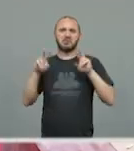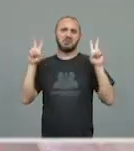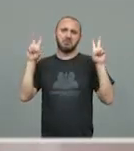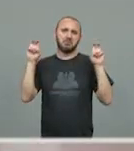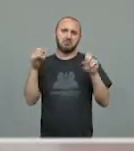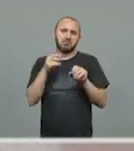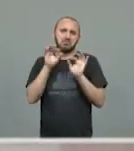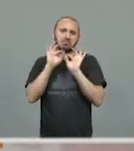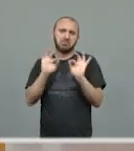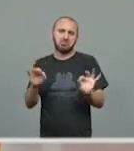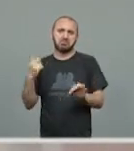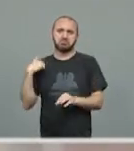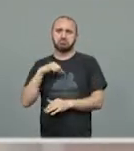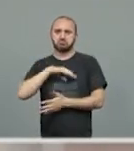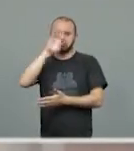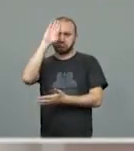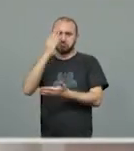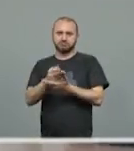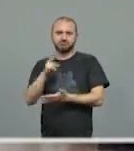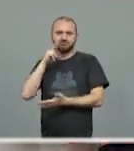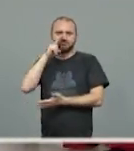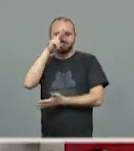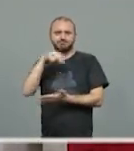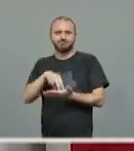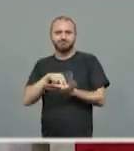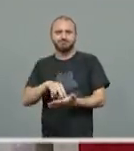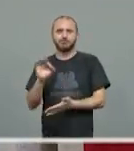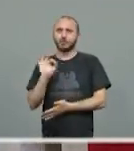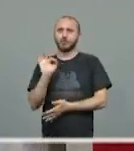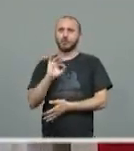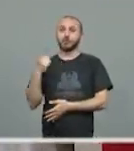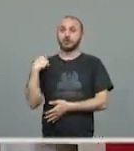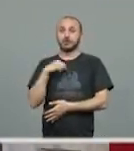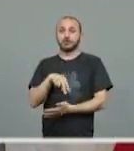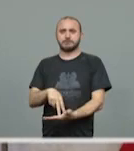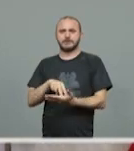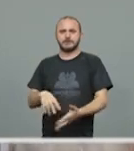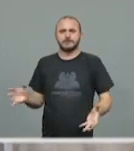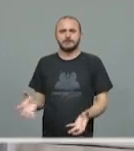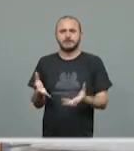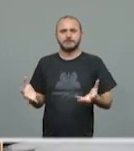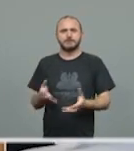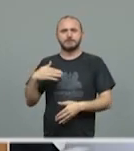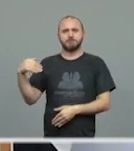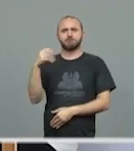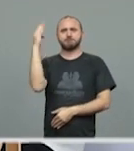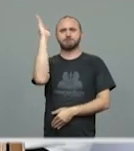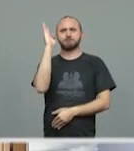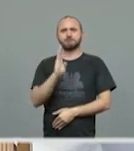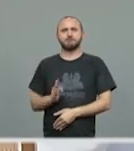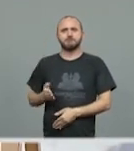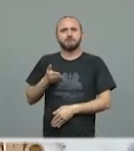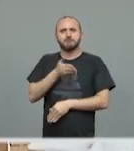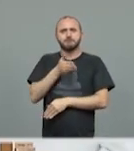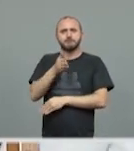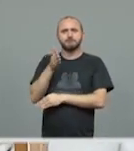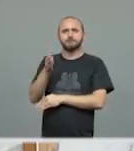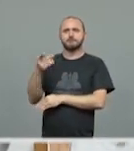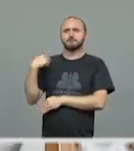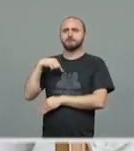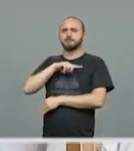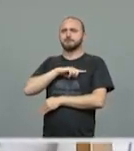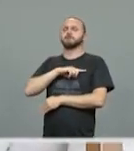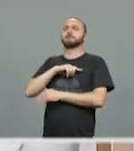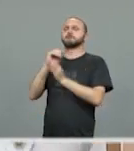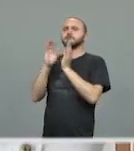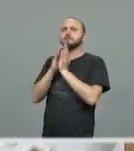devoção cada vez mais forte, por onde tenho andado no Brasil insistindo, quer seja com a capelinha, quer seja com